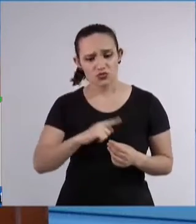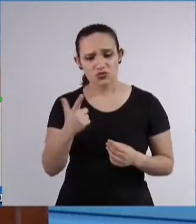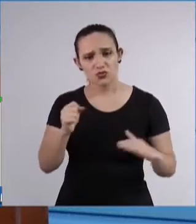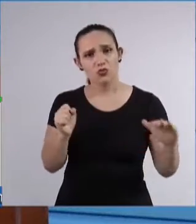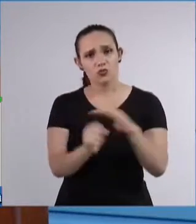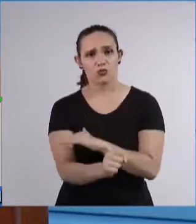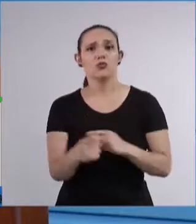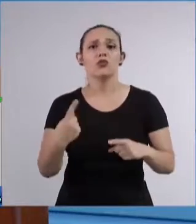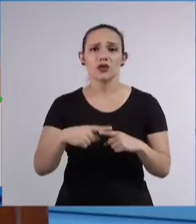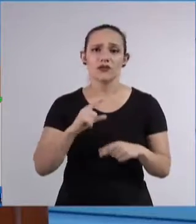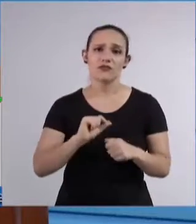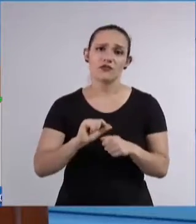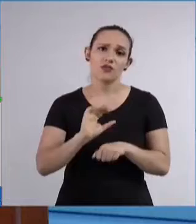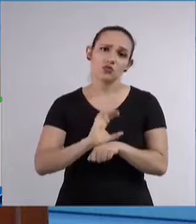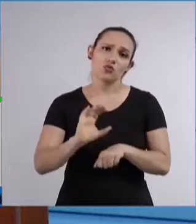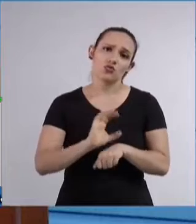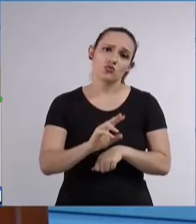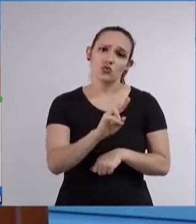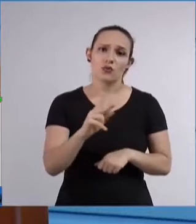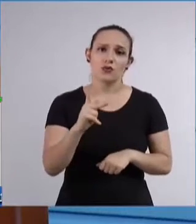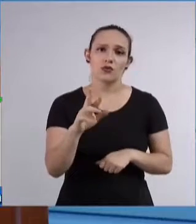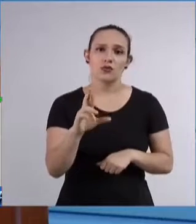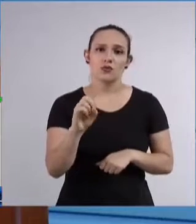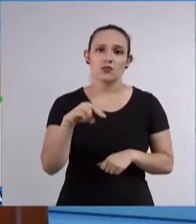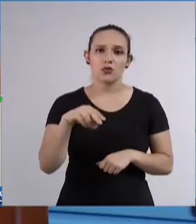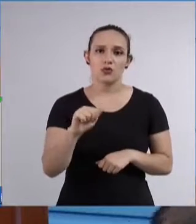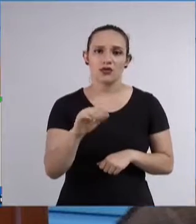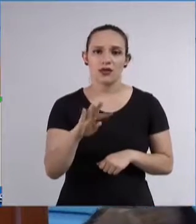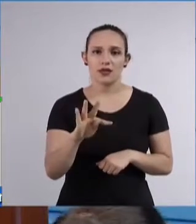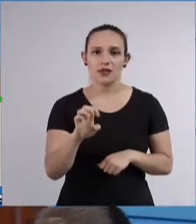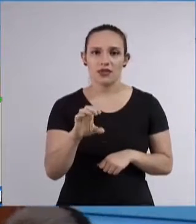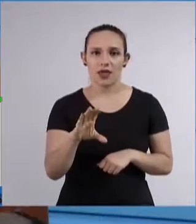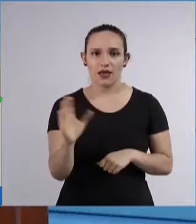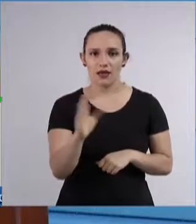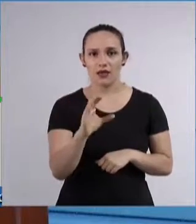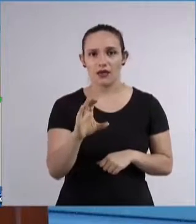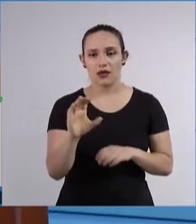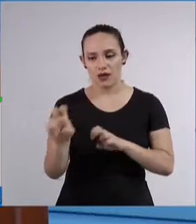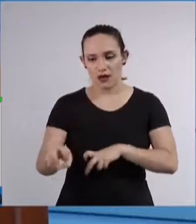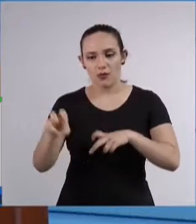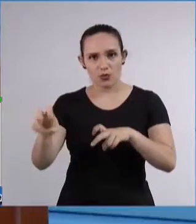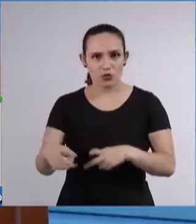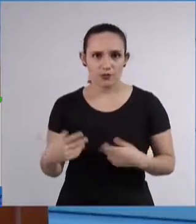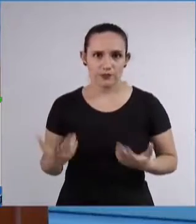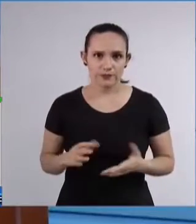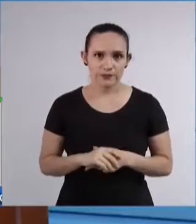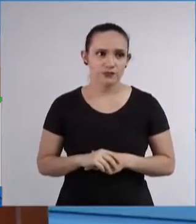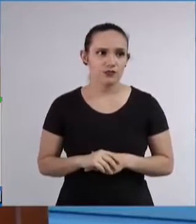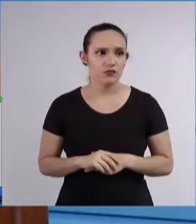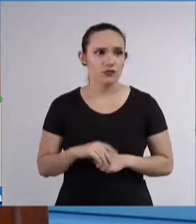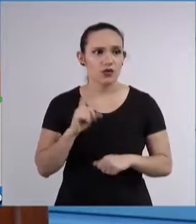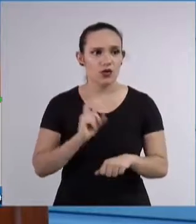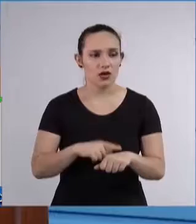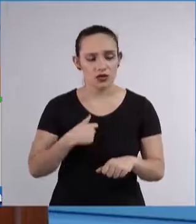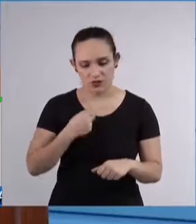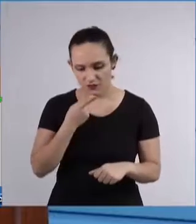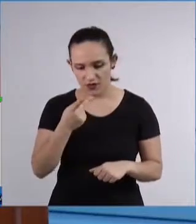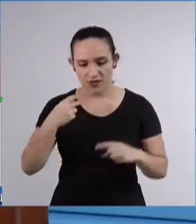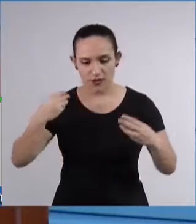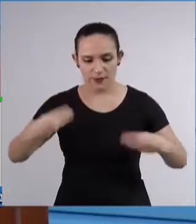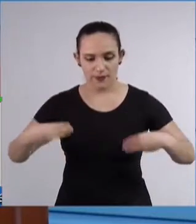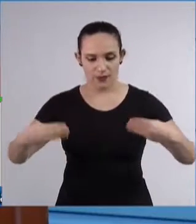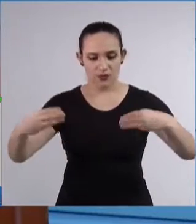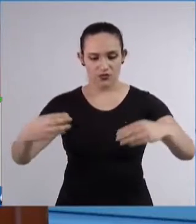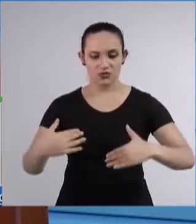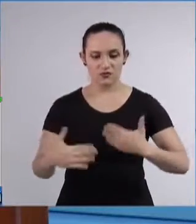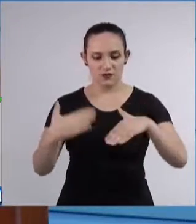exatamente em função do curso do Pronatec Campo. E eles têm que voltar para o Pronatec Campo. Quando eu falo do Ministério do